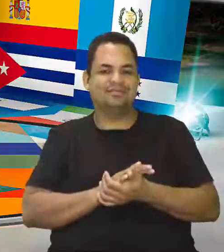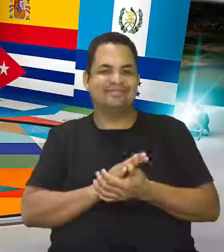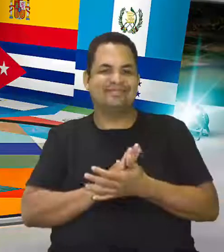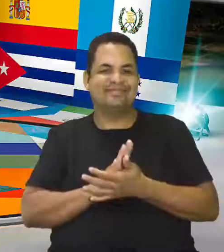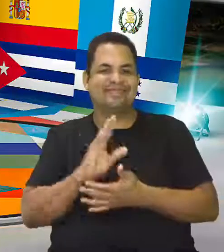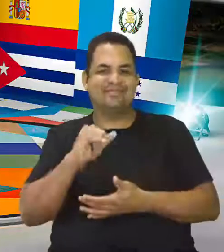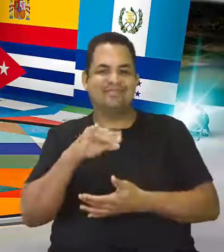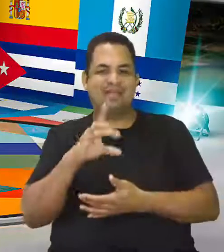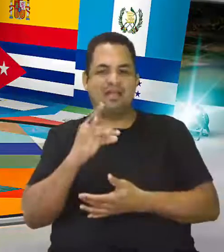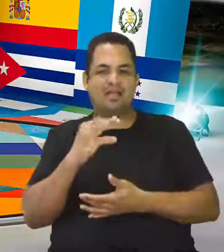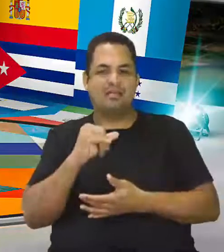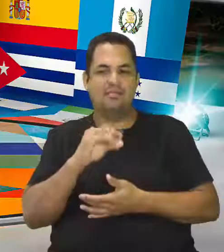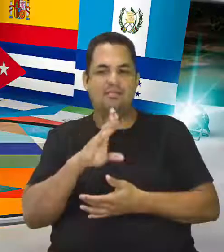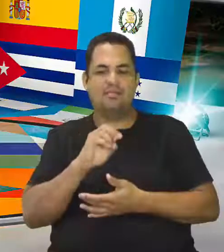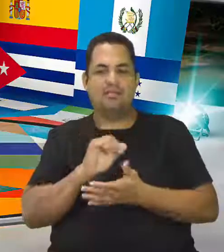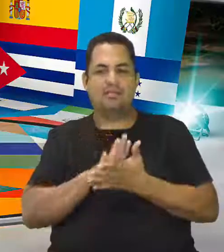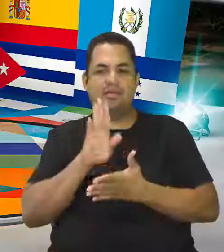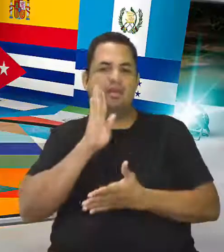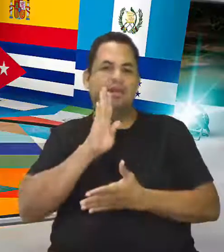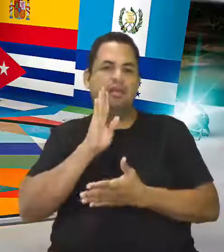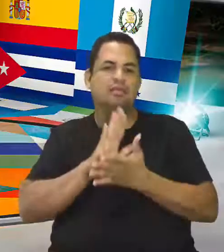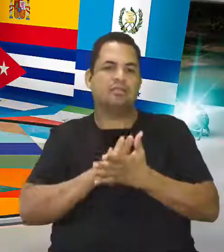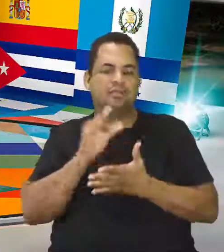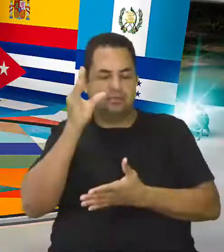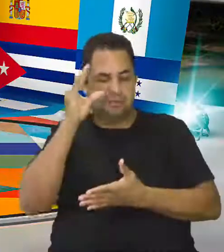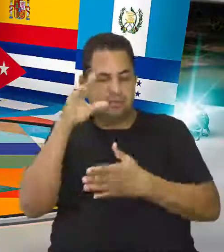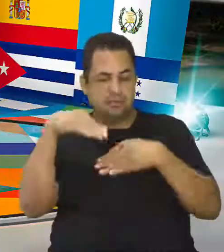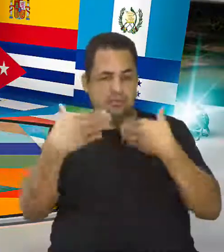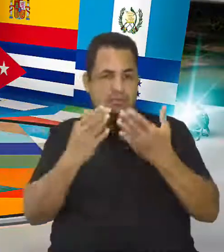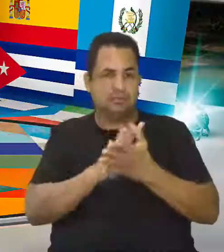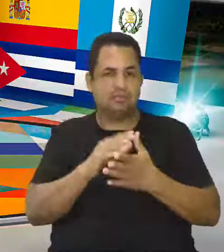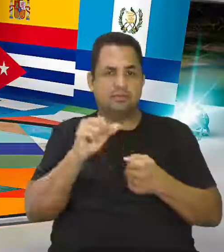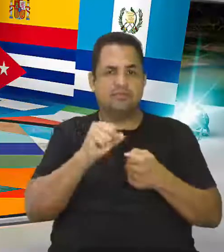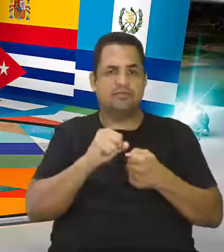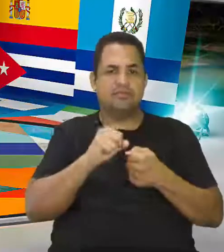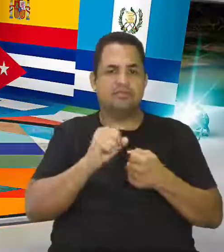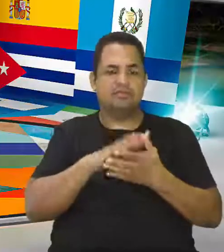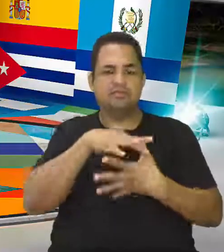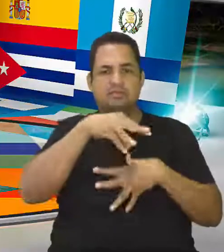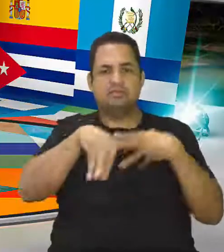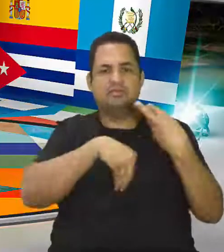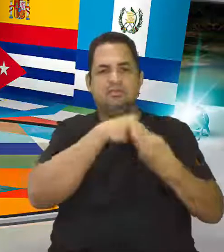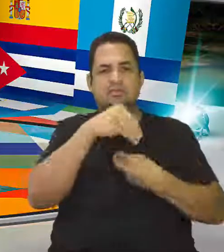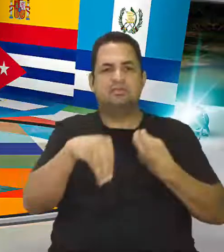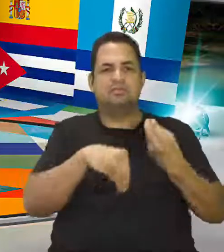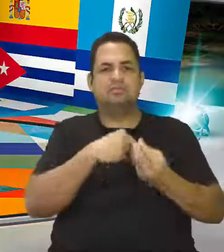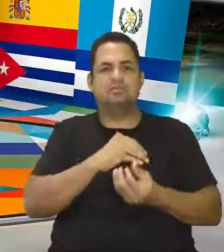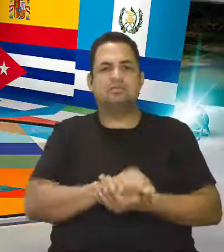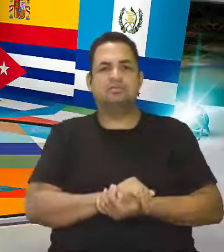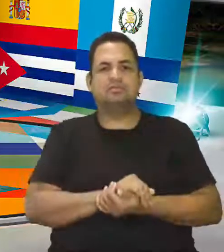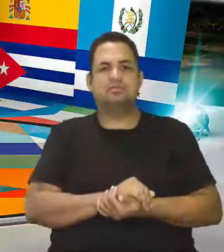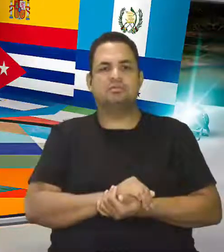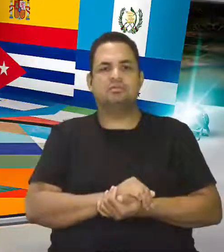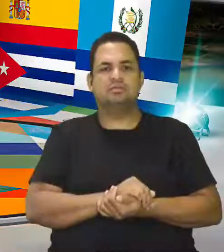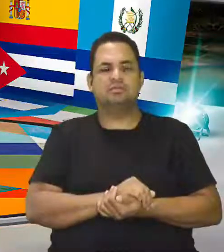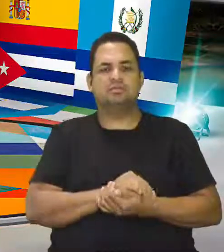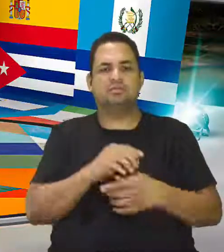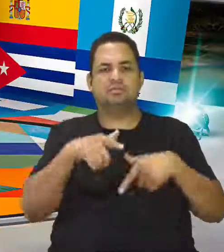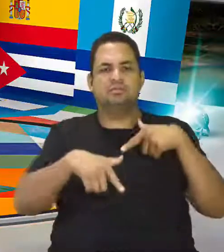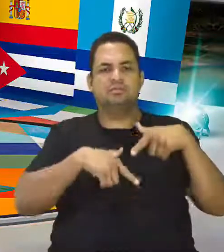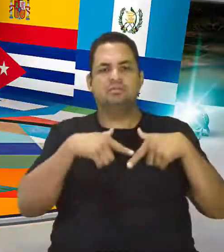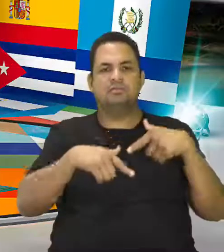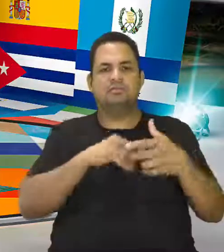sabia? Mas é muito bacana, é muito interessante ver que eles fazem essa mescla. Ao mesmo tempo que eles trabalham